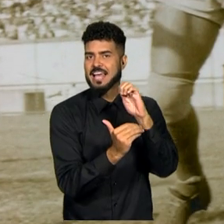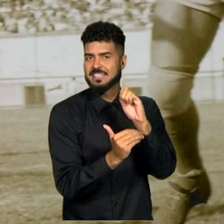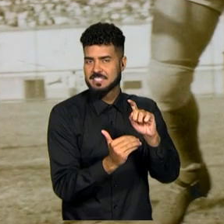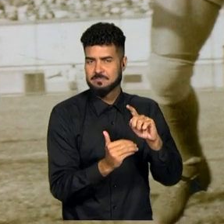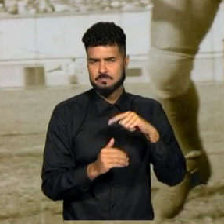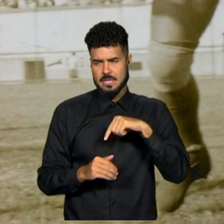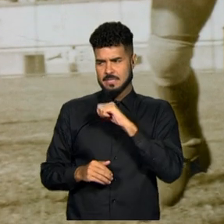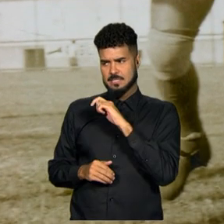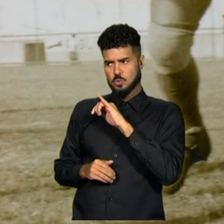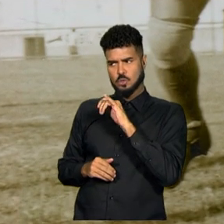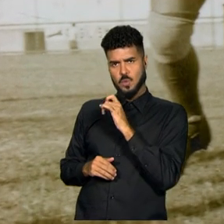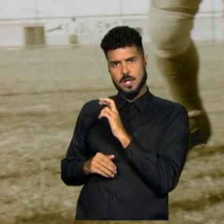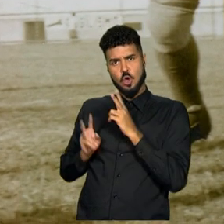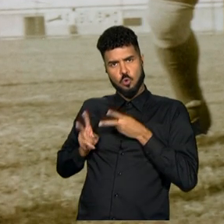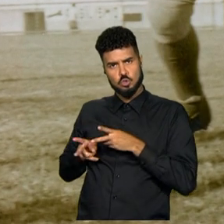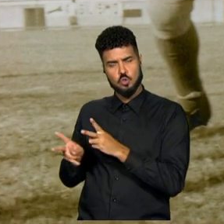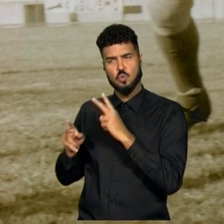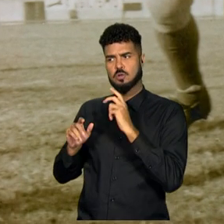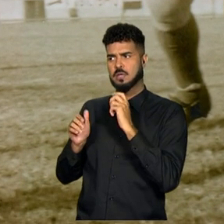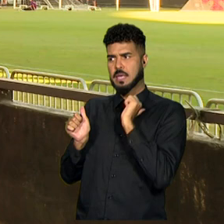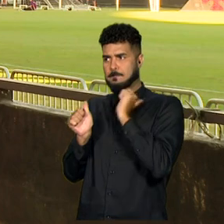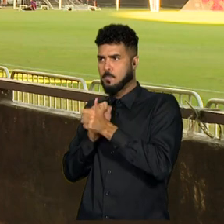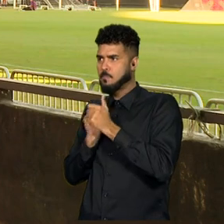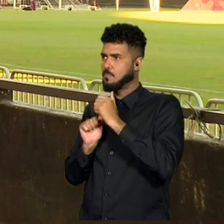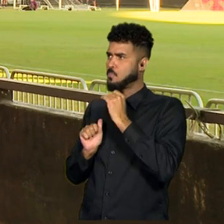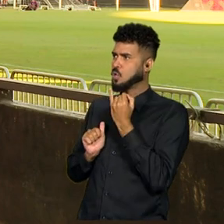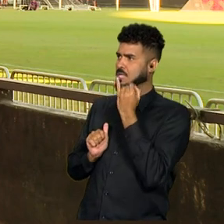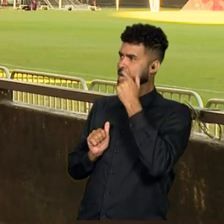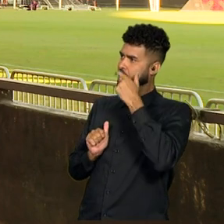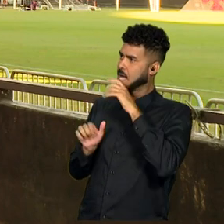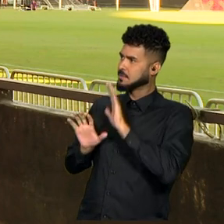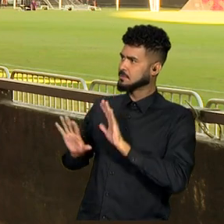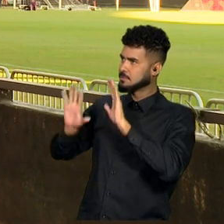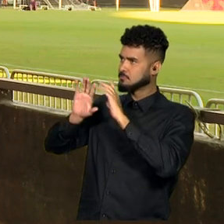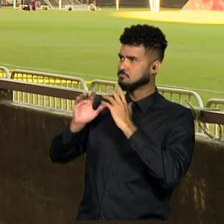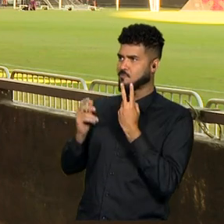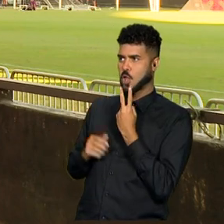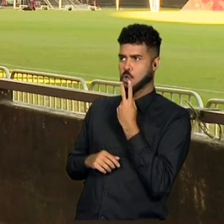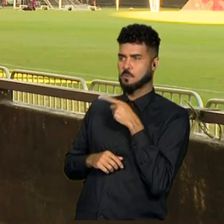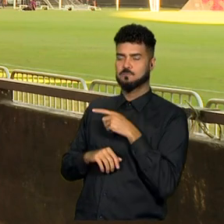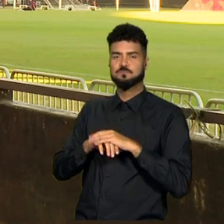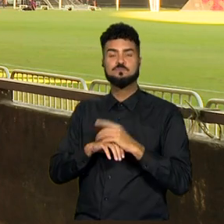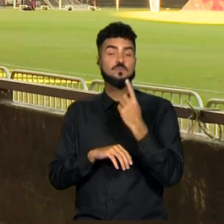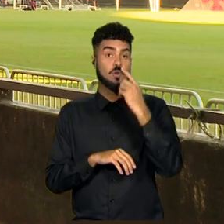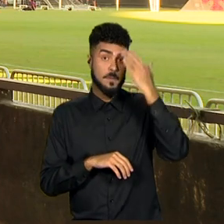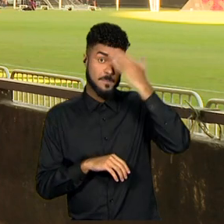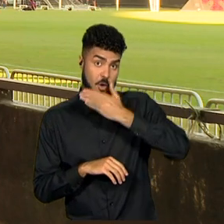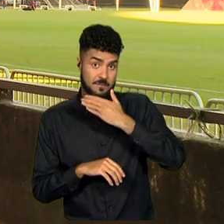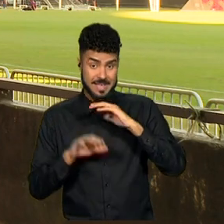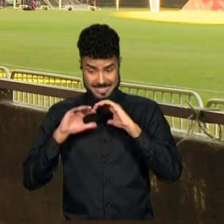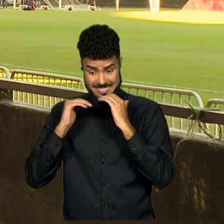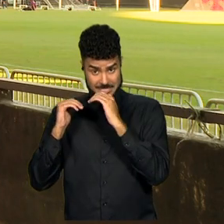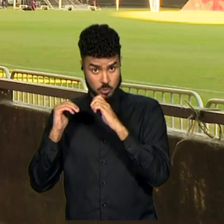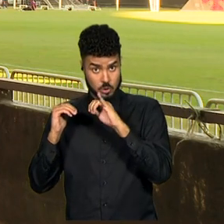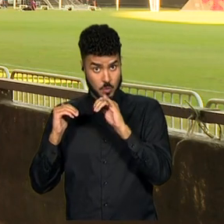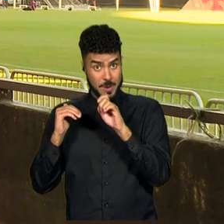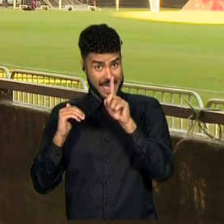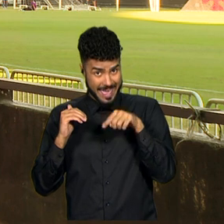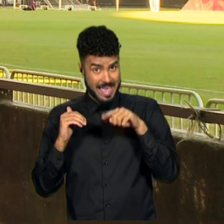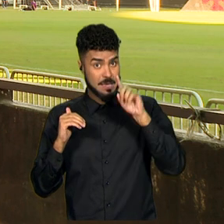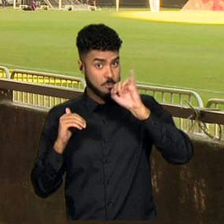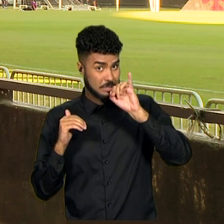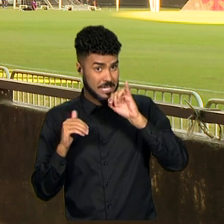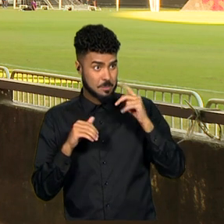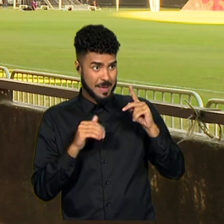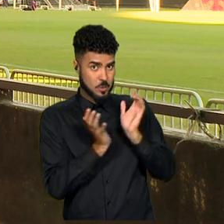sim, a sua importância esportiva para o clube. Uma das provas, né, da importância de São Januário é